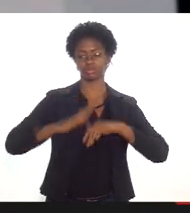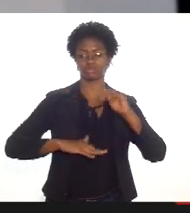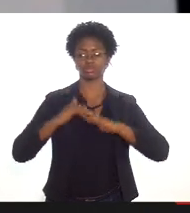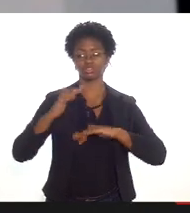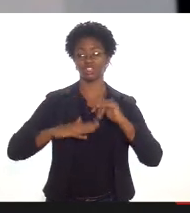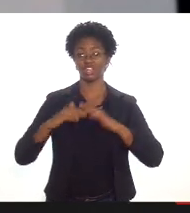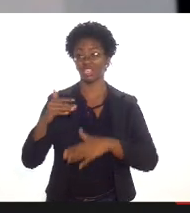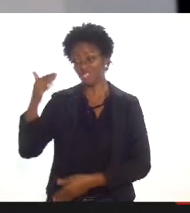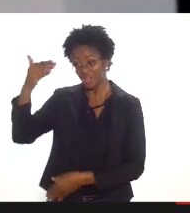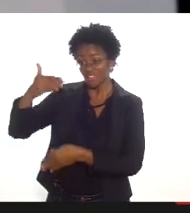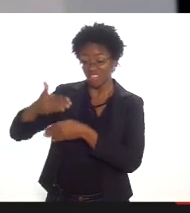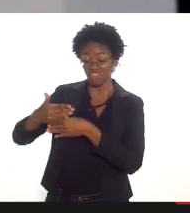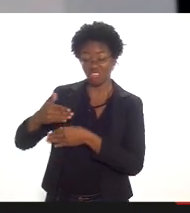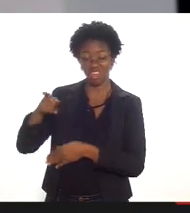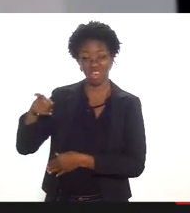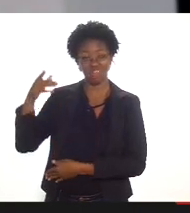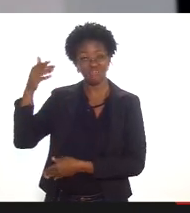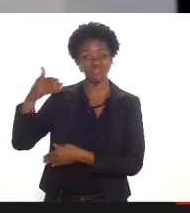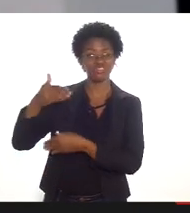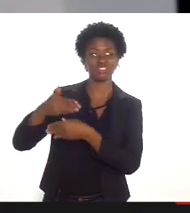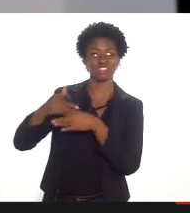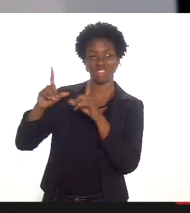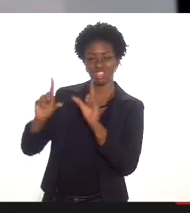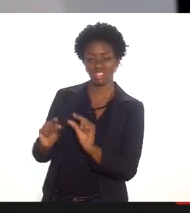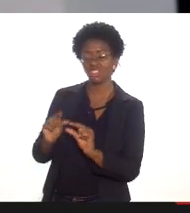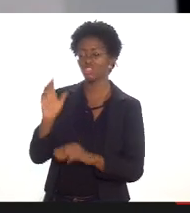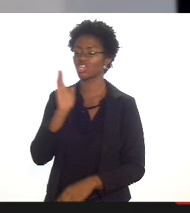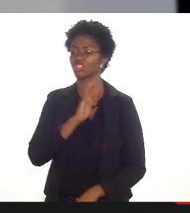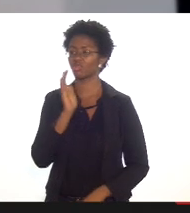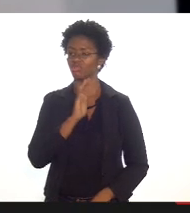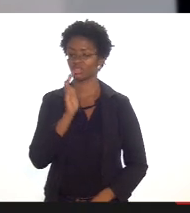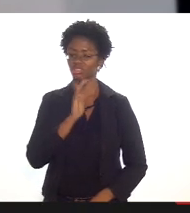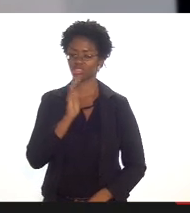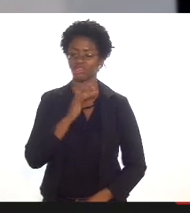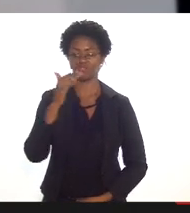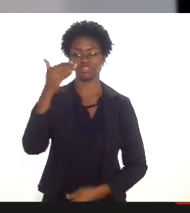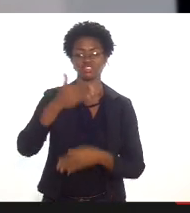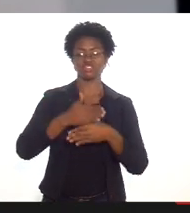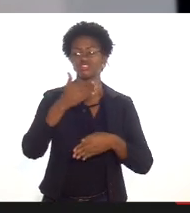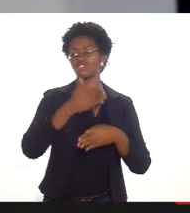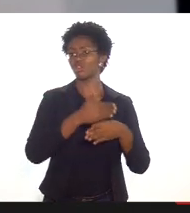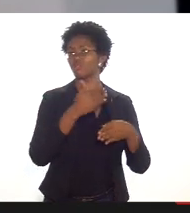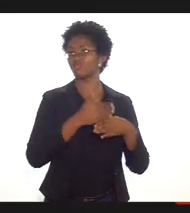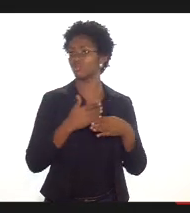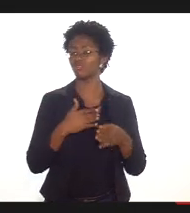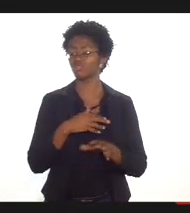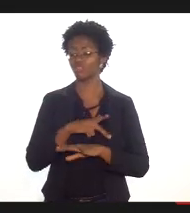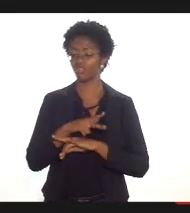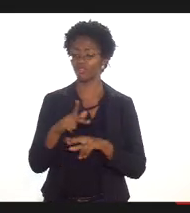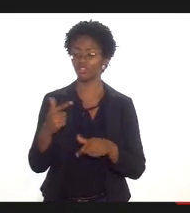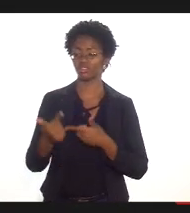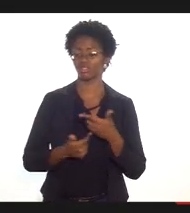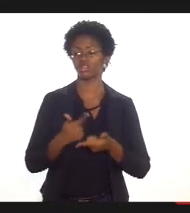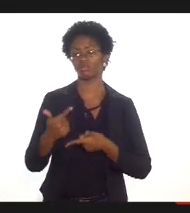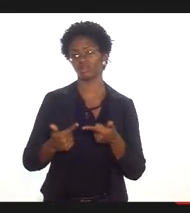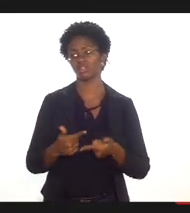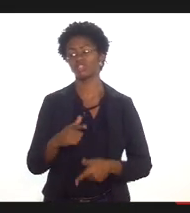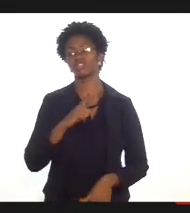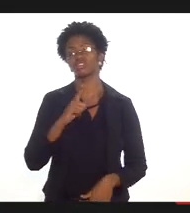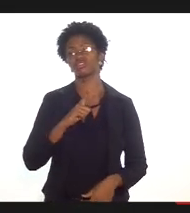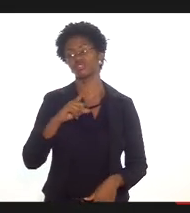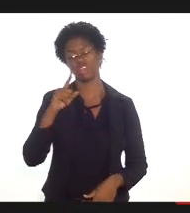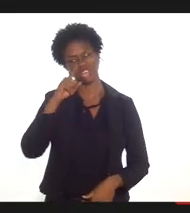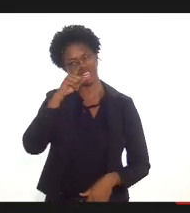fechamento e redução de emergências, fechamento de muitos serviços, e vimos riscos enormes